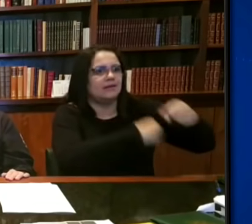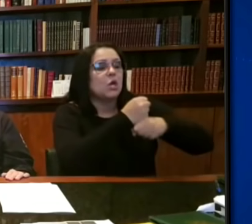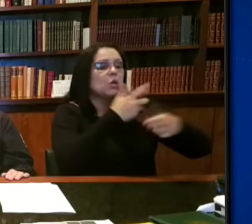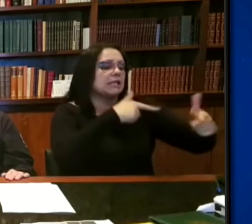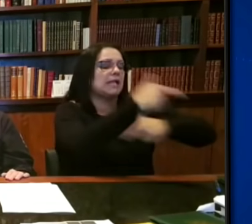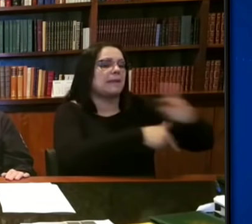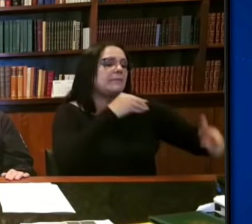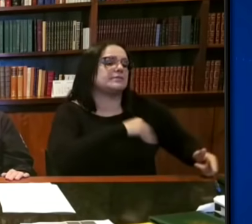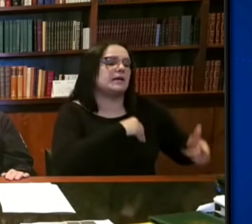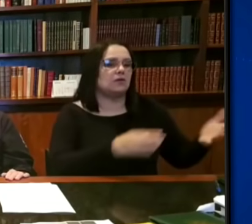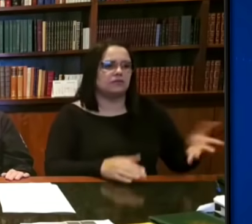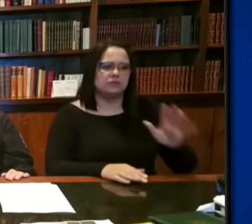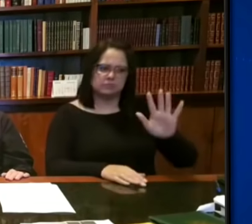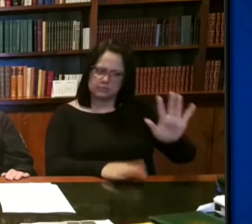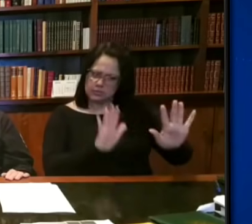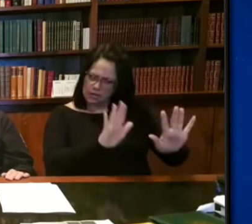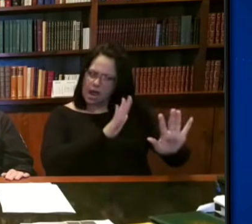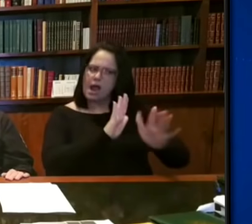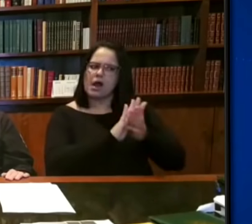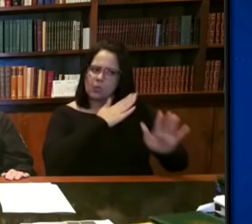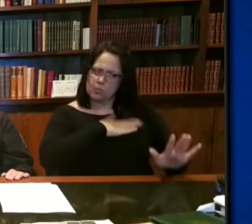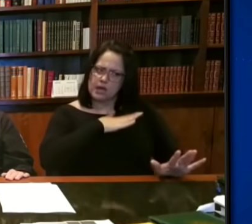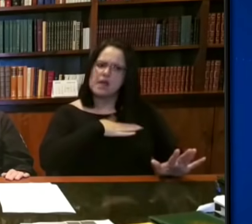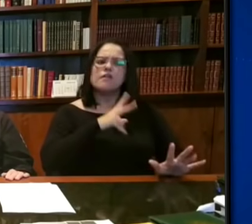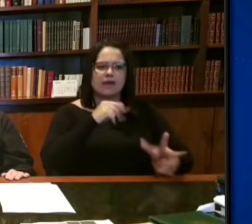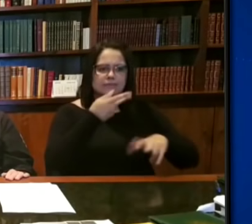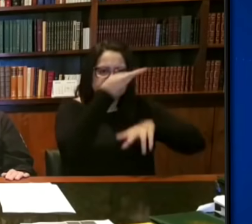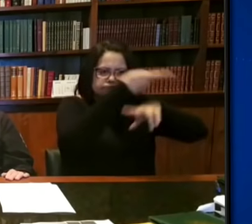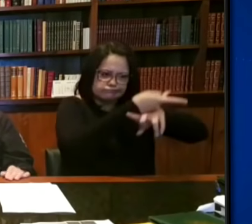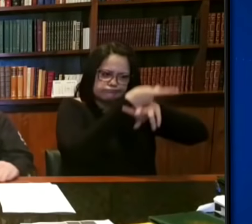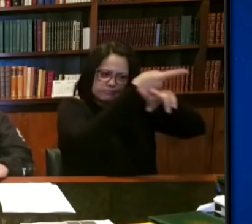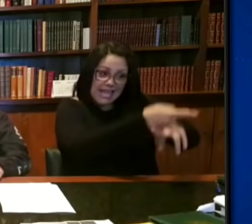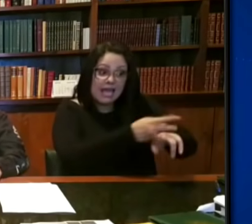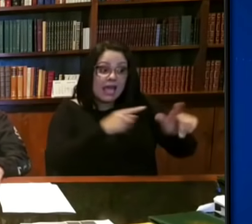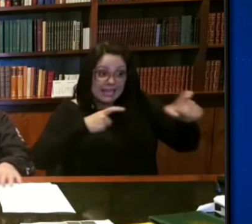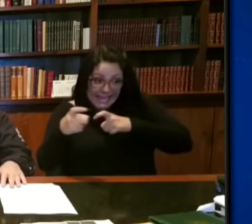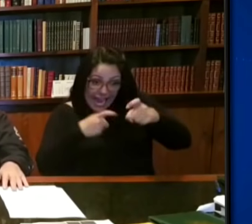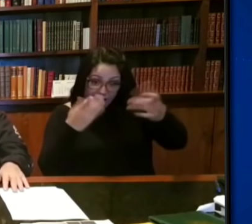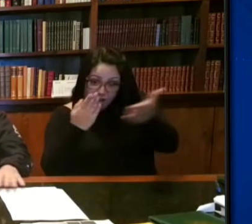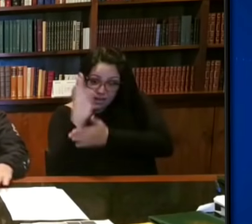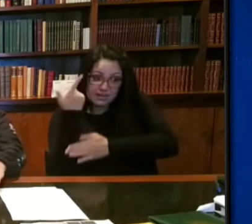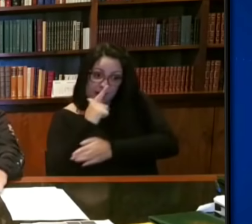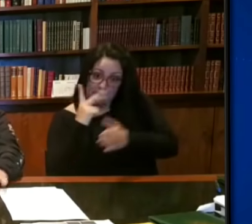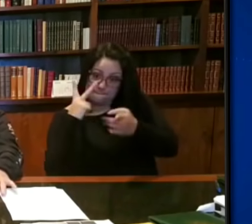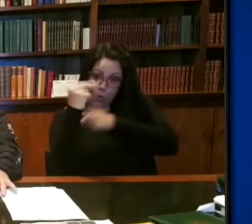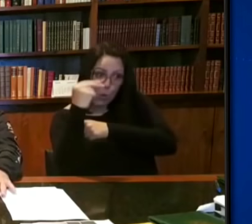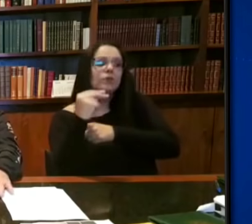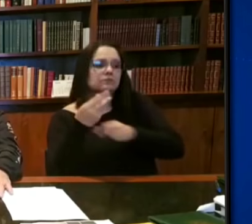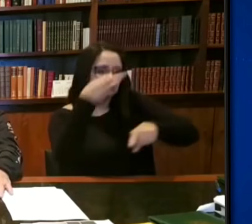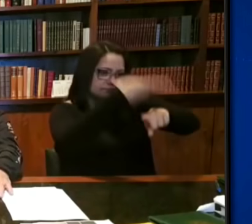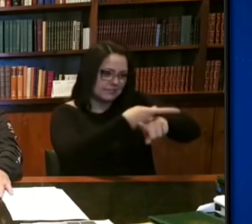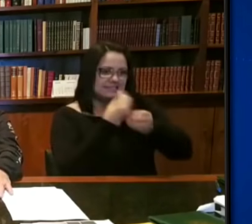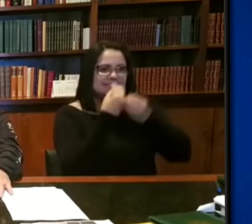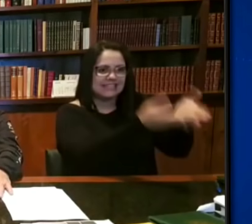guerra. A guerra está começando agora, nós já vamos dar medalha e aumento para todo mundo. Então o presidente, numa linha muito ponderada, falou: tudo bem, não tem nem